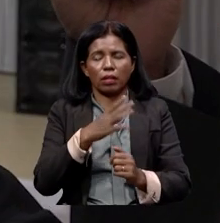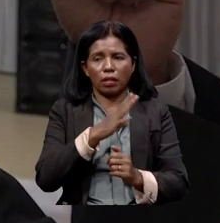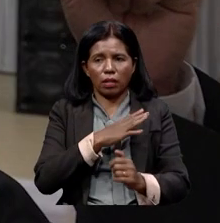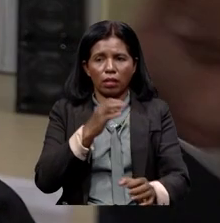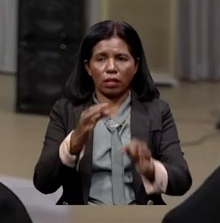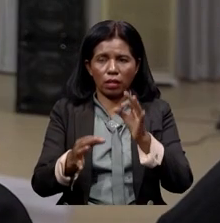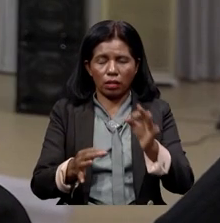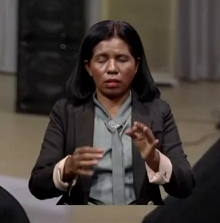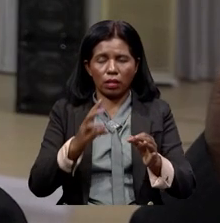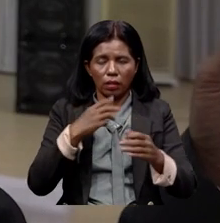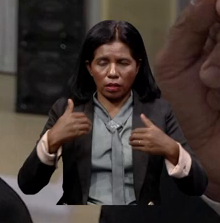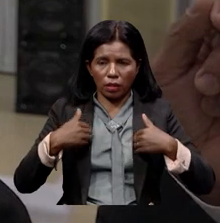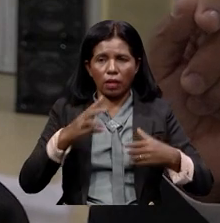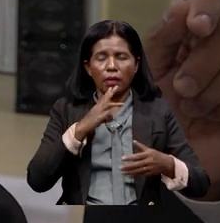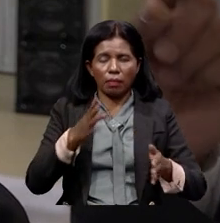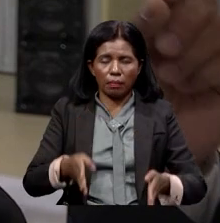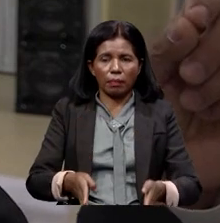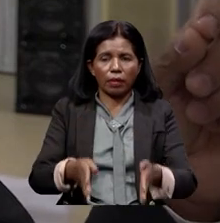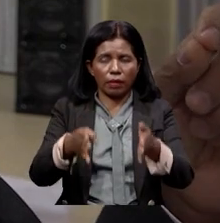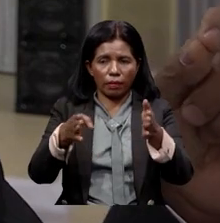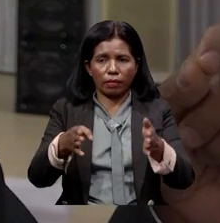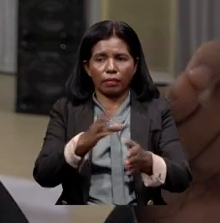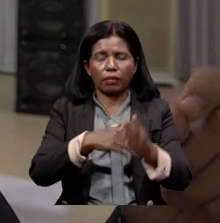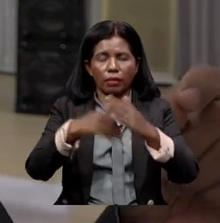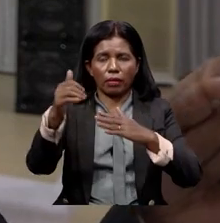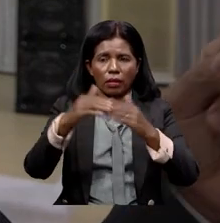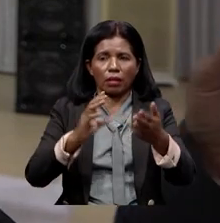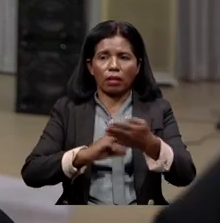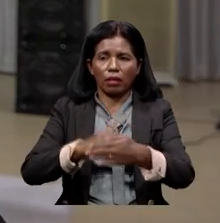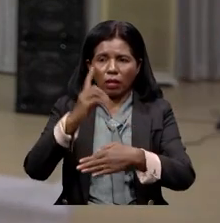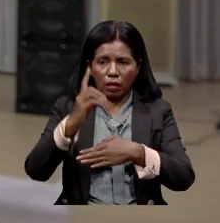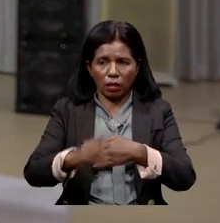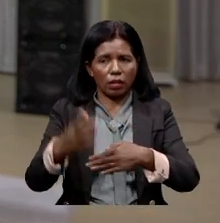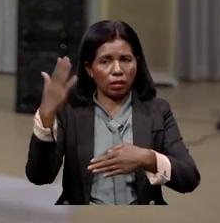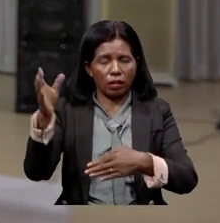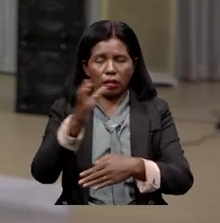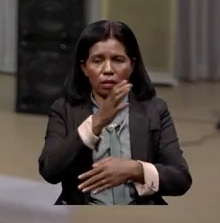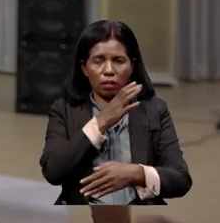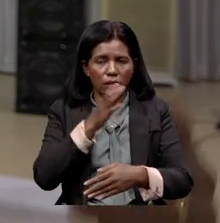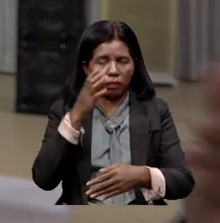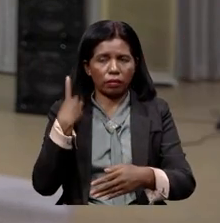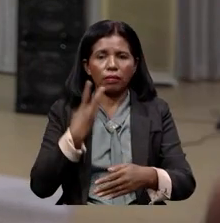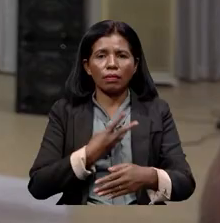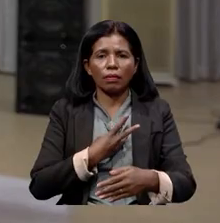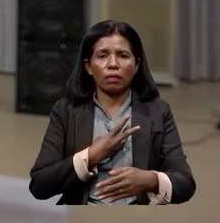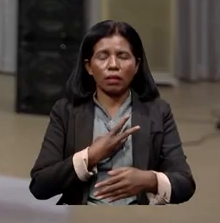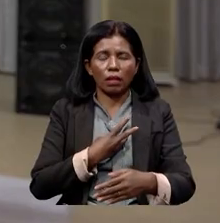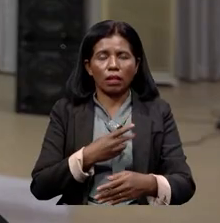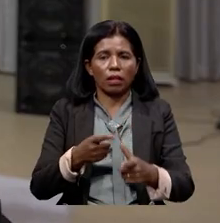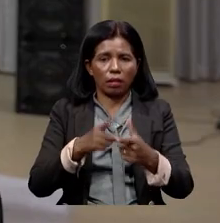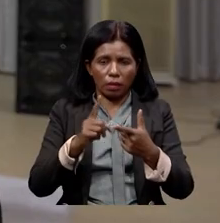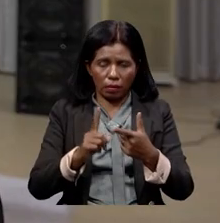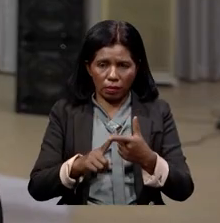quando irrigação a nessa infraestrutura básica para desenvolvimento e setor agricultura. E te espero que até depois